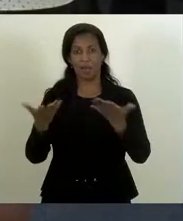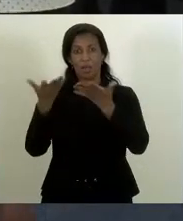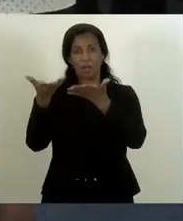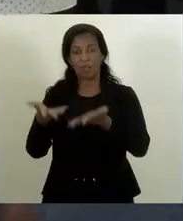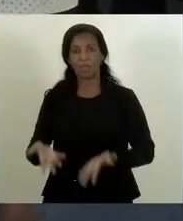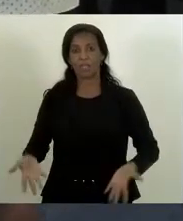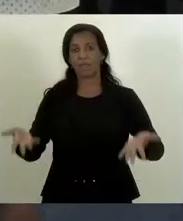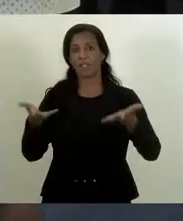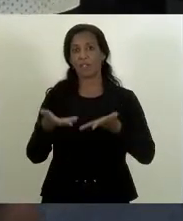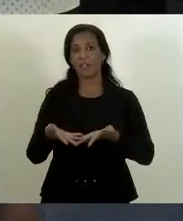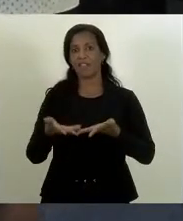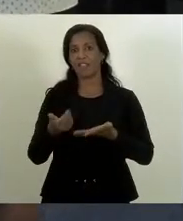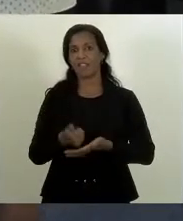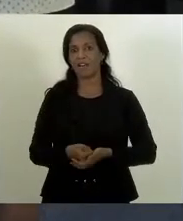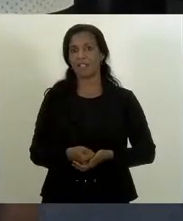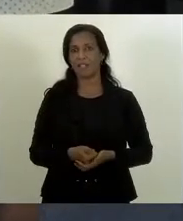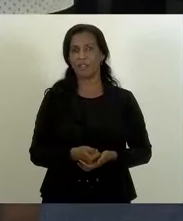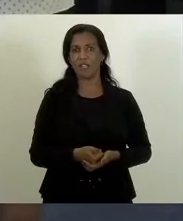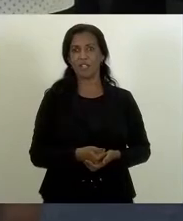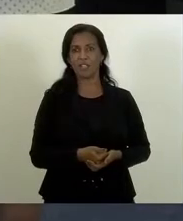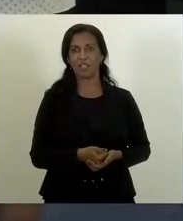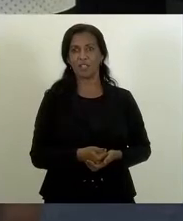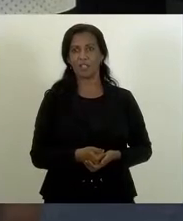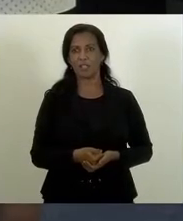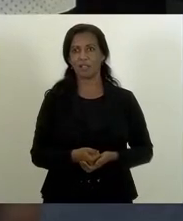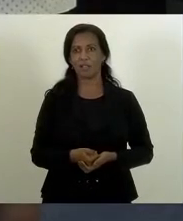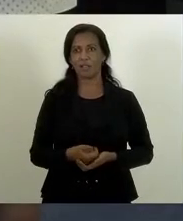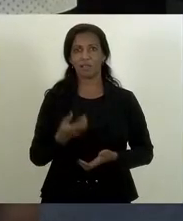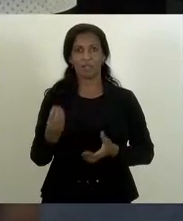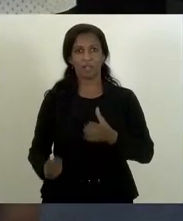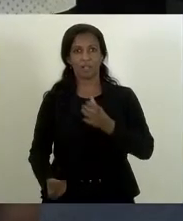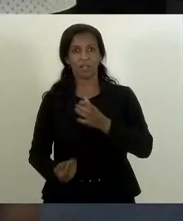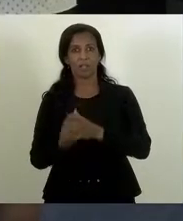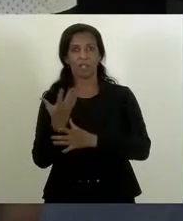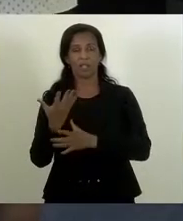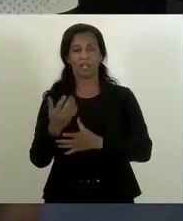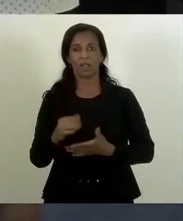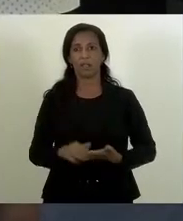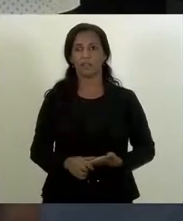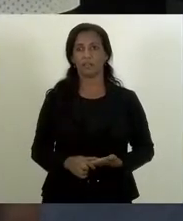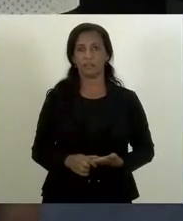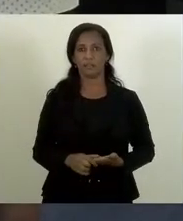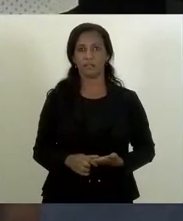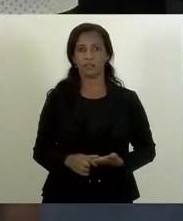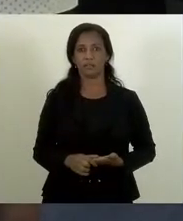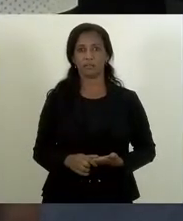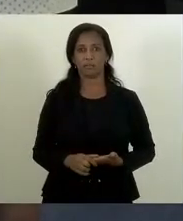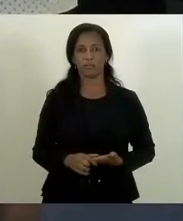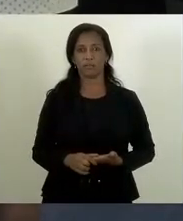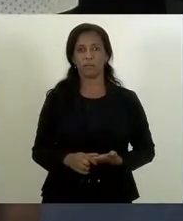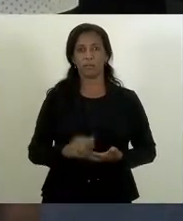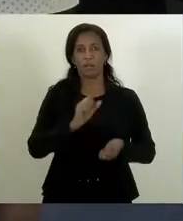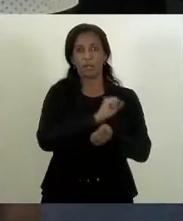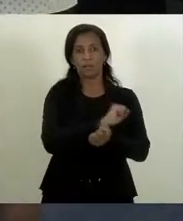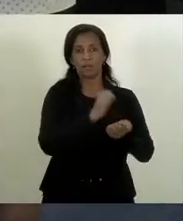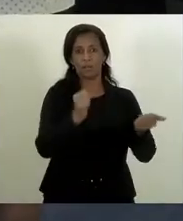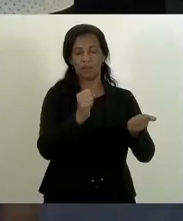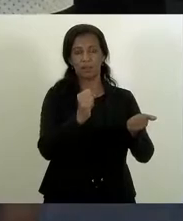homenagear, fazendo, criando o dia do patrono da abolição da escravidão no